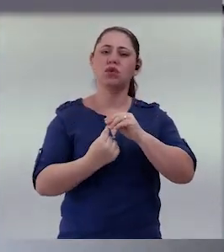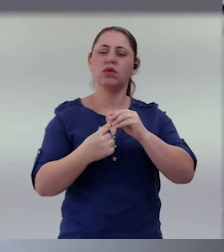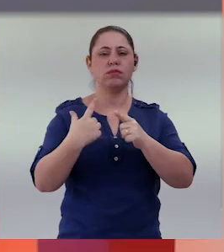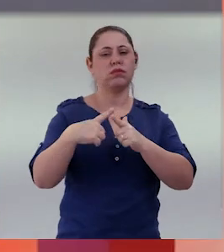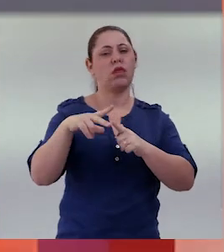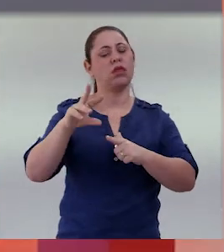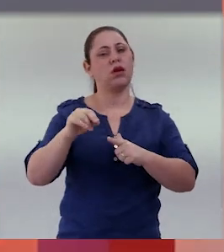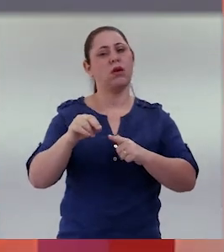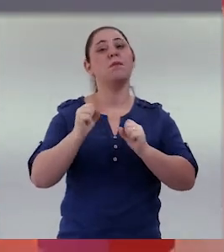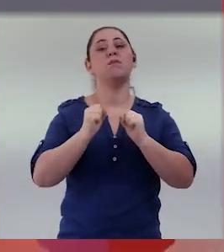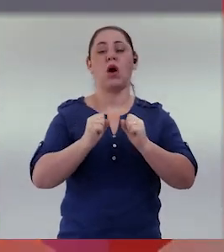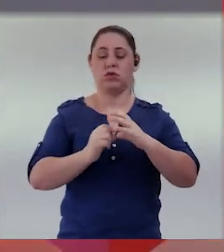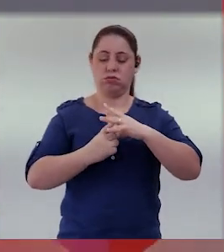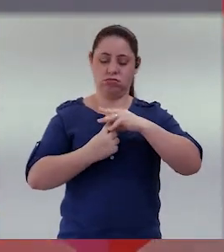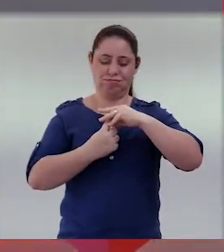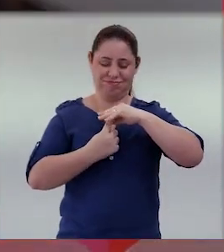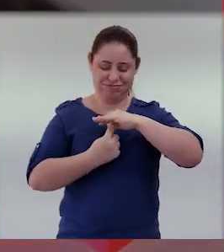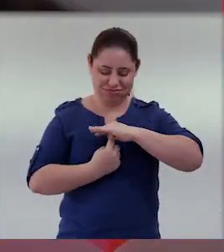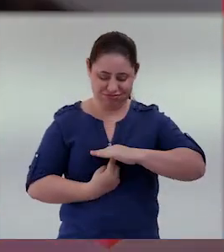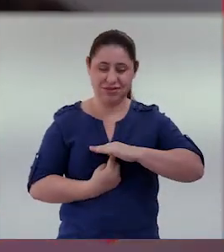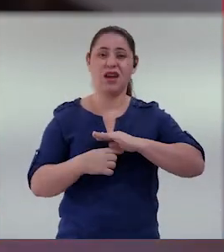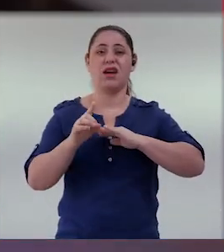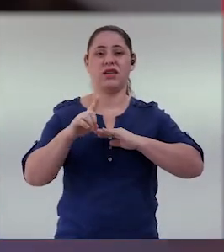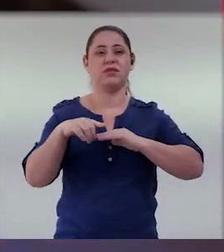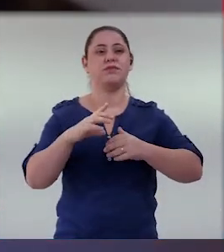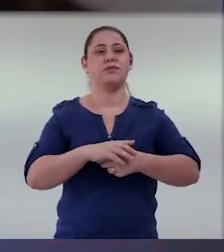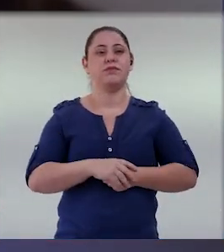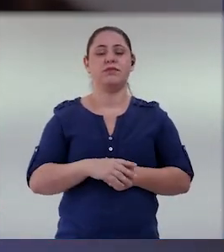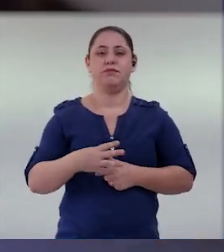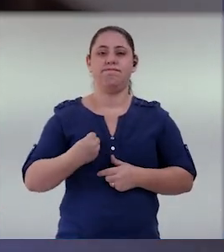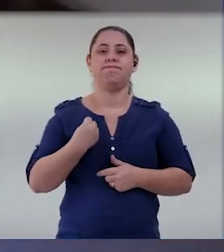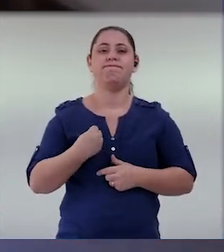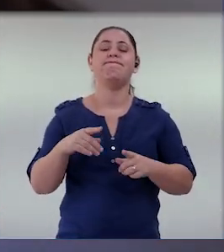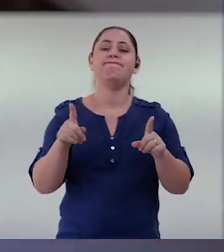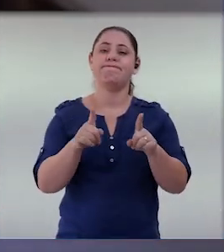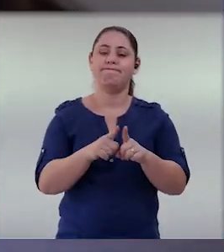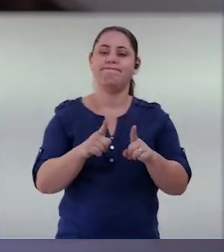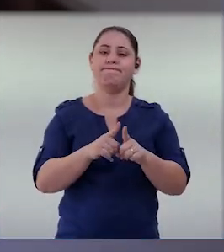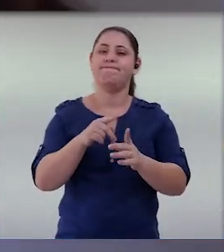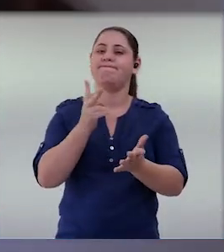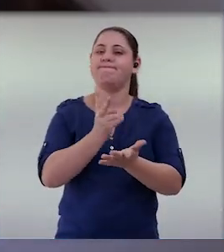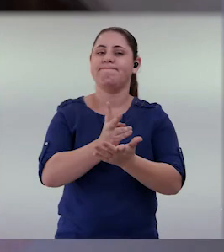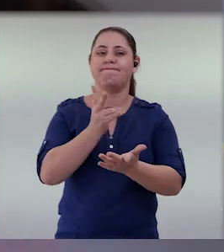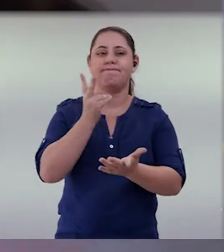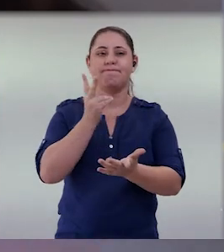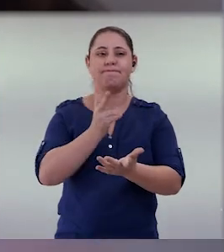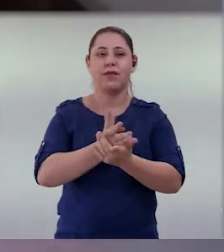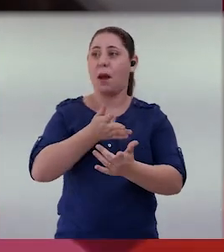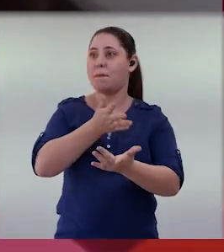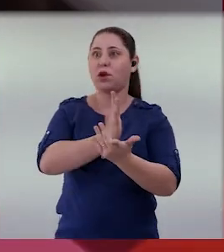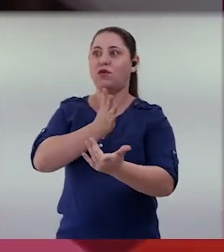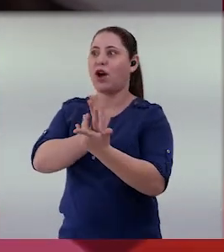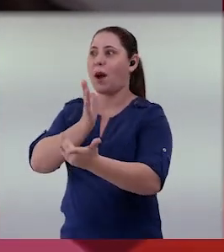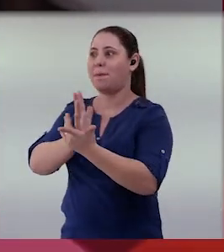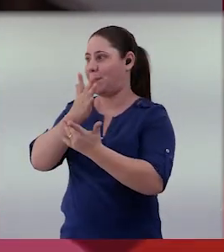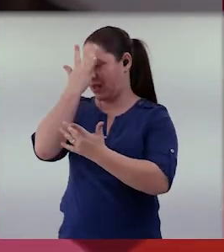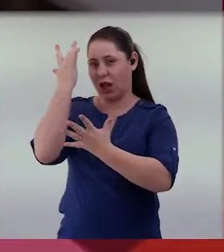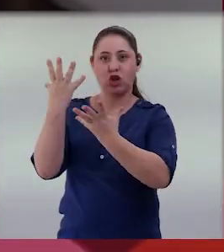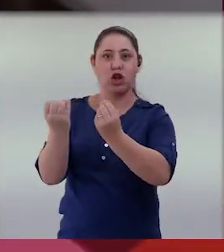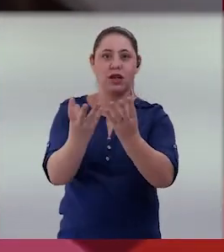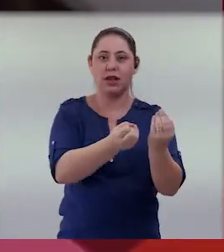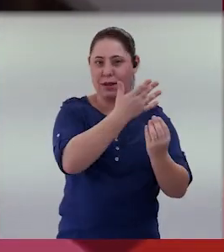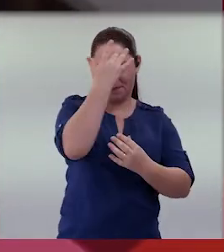mesmo, né? E isso pode levar à depressão, sim. A gente vive também numa constante de